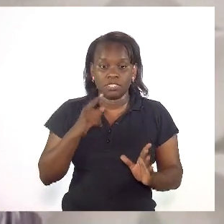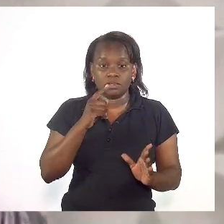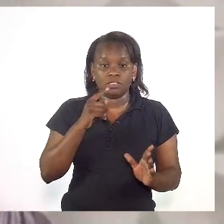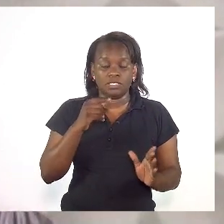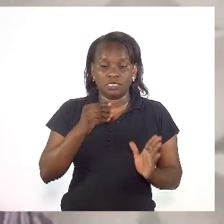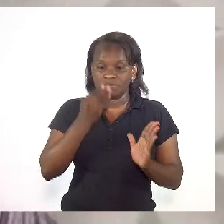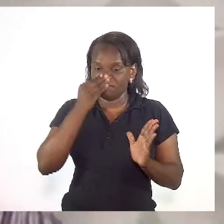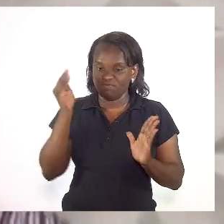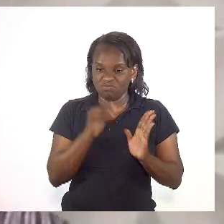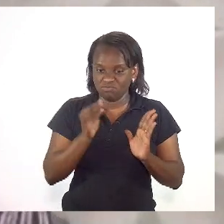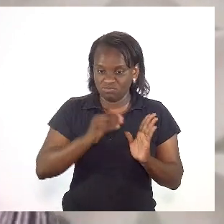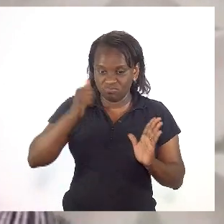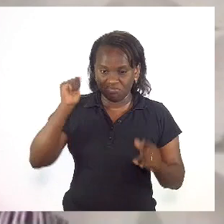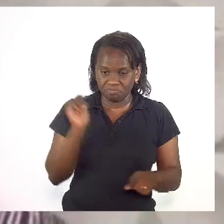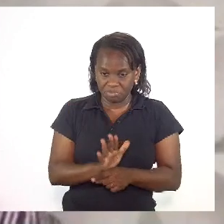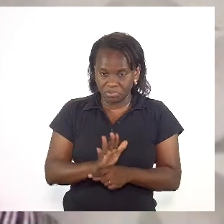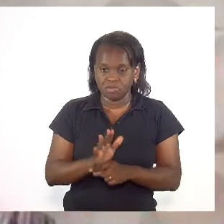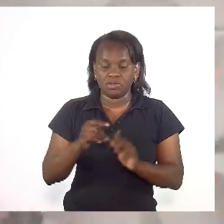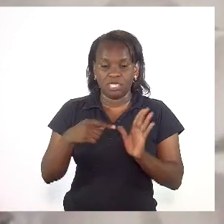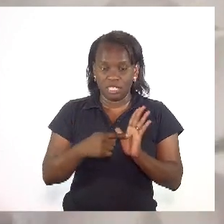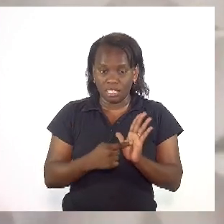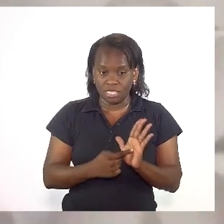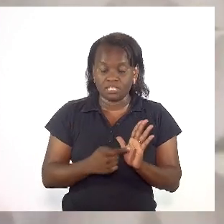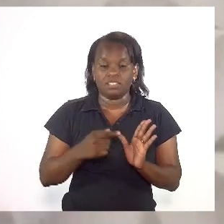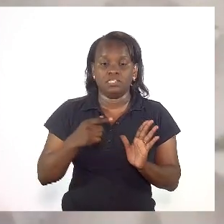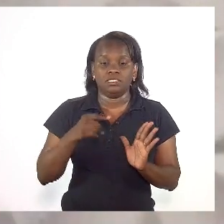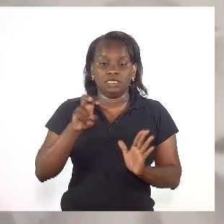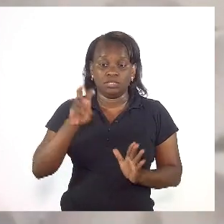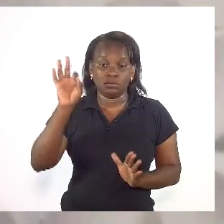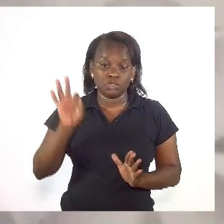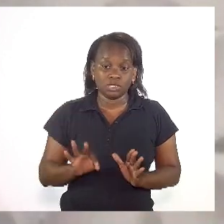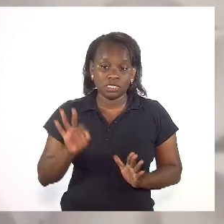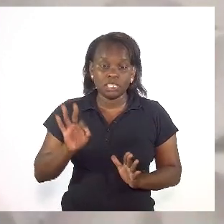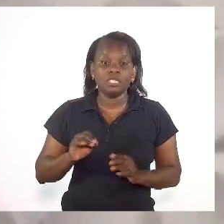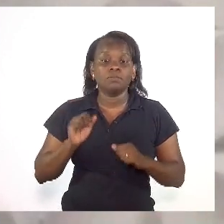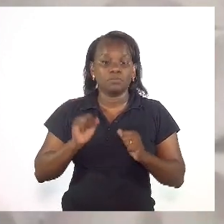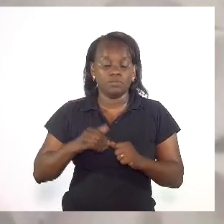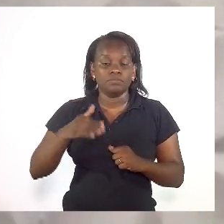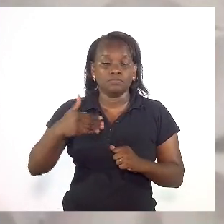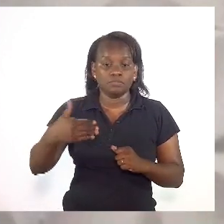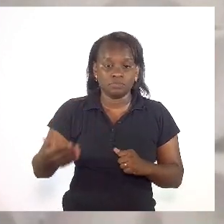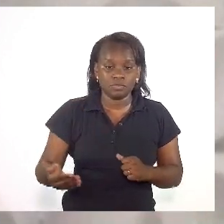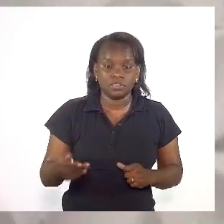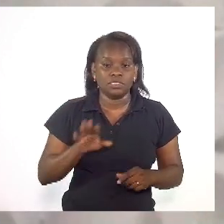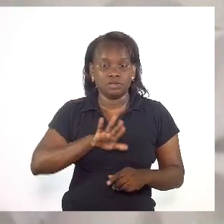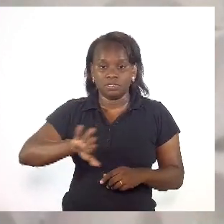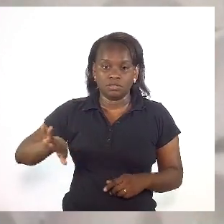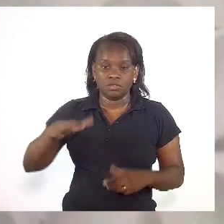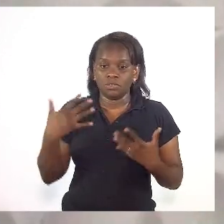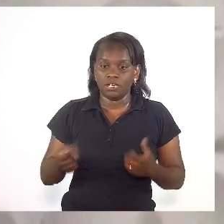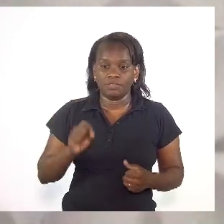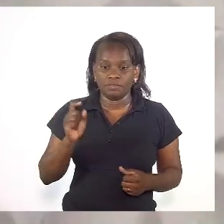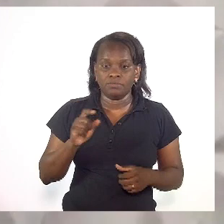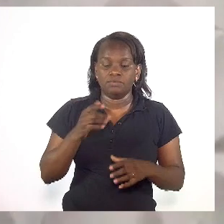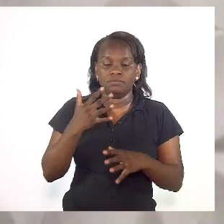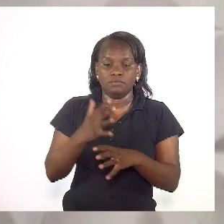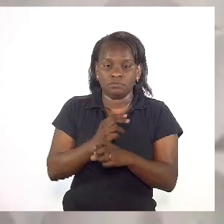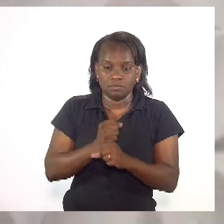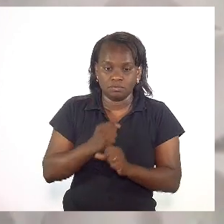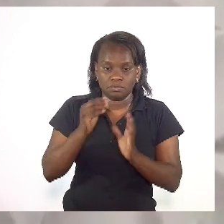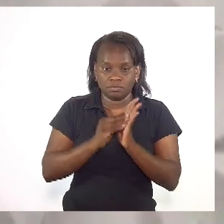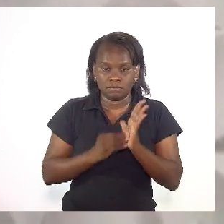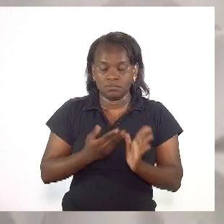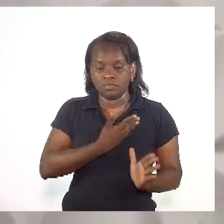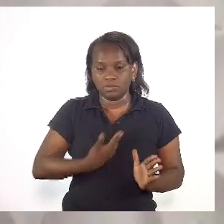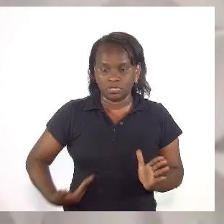descumprimento dessa aplicação de 5% leve à rejeição das contas do governo.